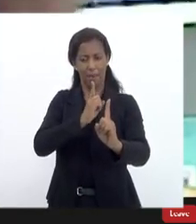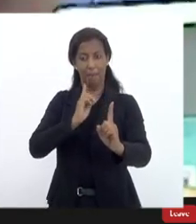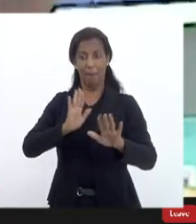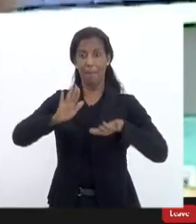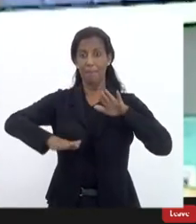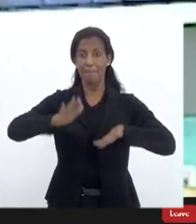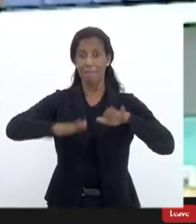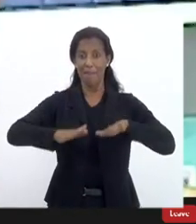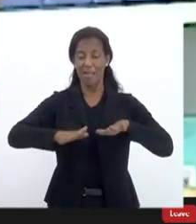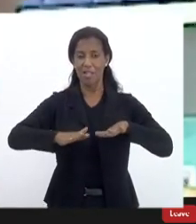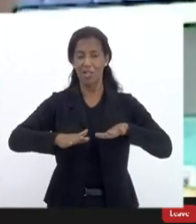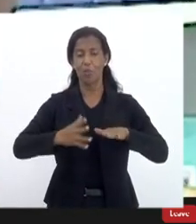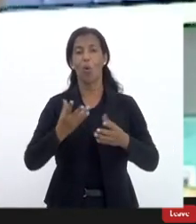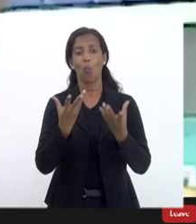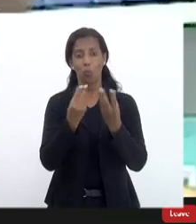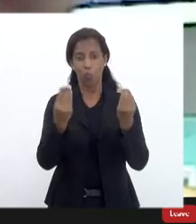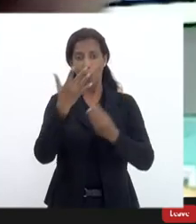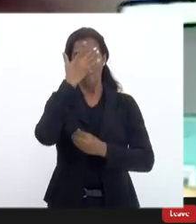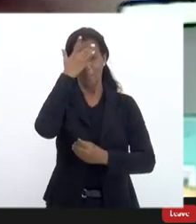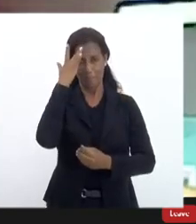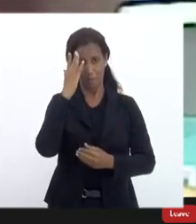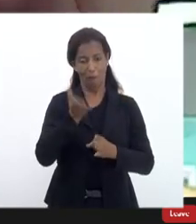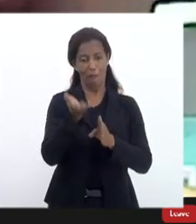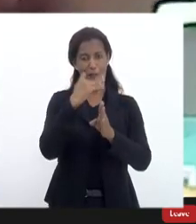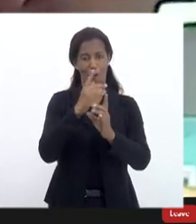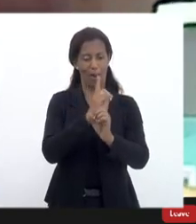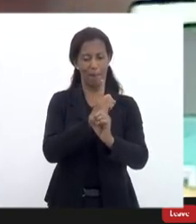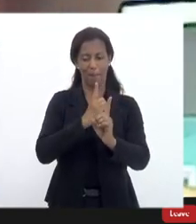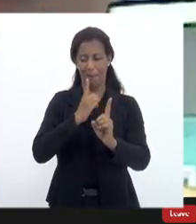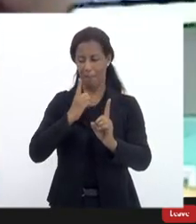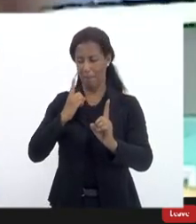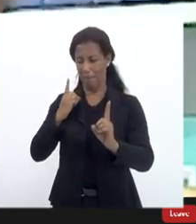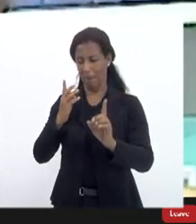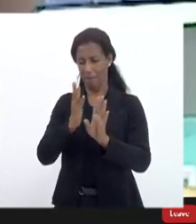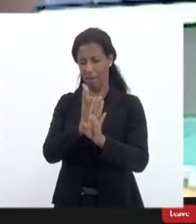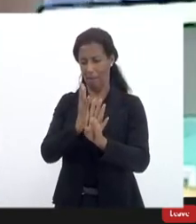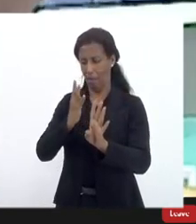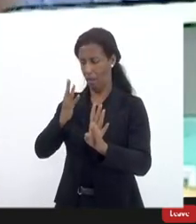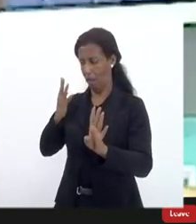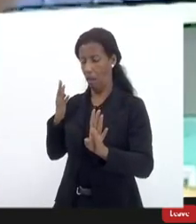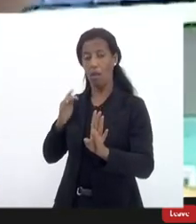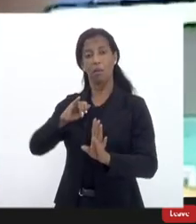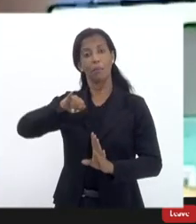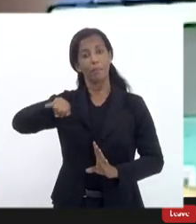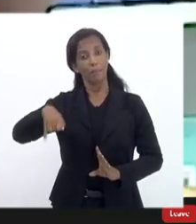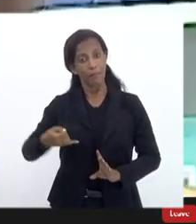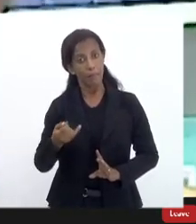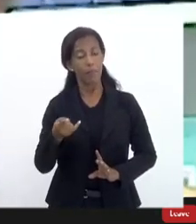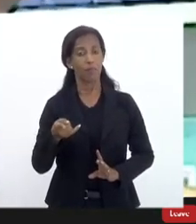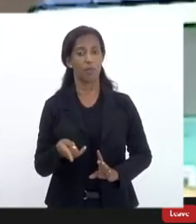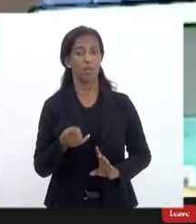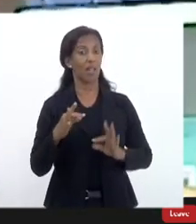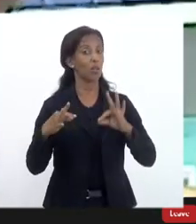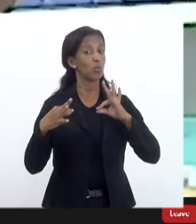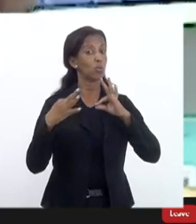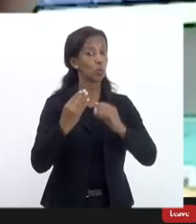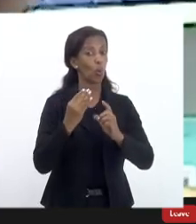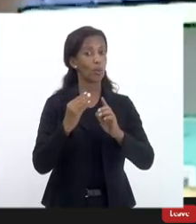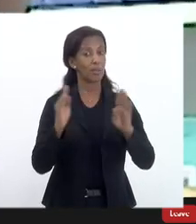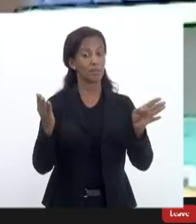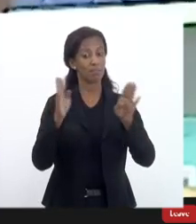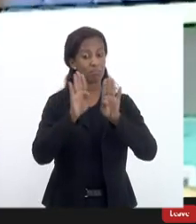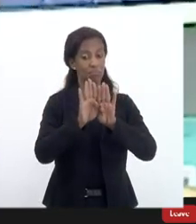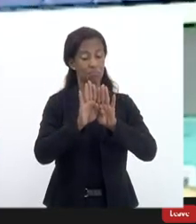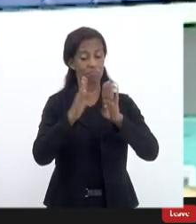cria uma quantidade de pessoas do lado de fora da escola. Então, é preciso aproveitar todas as